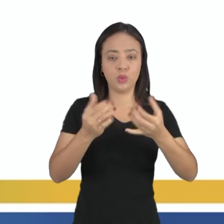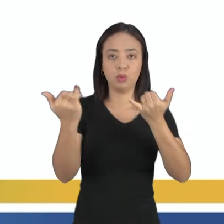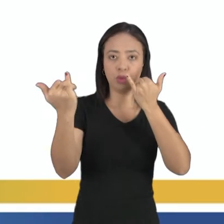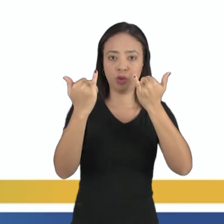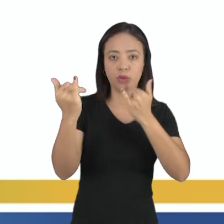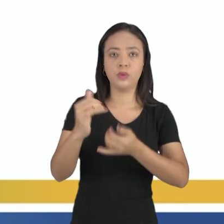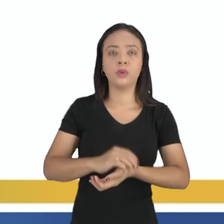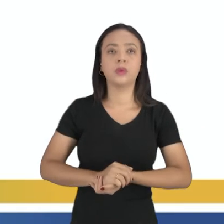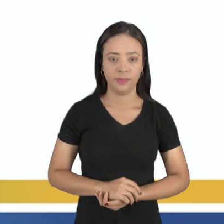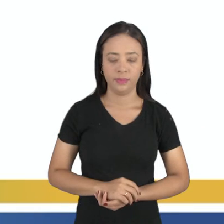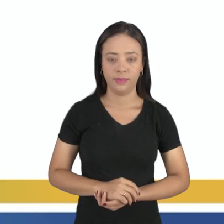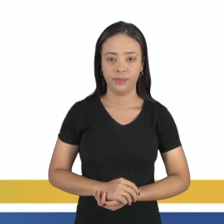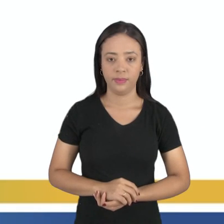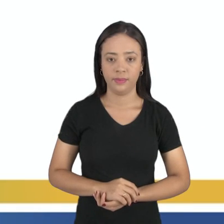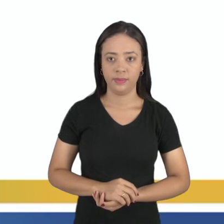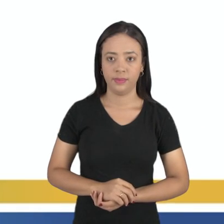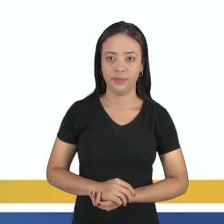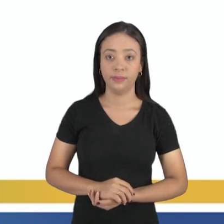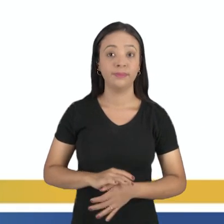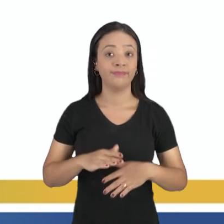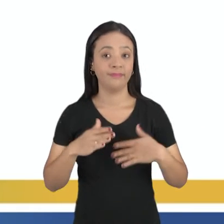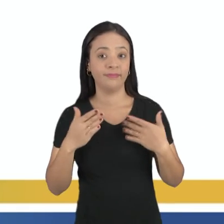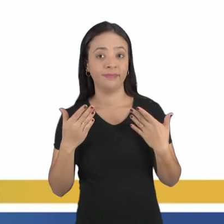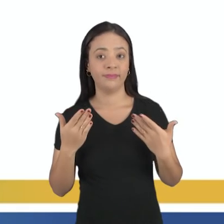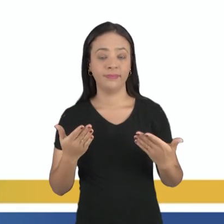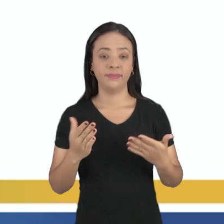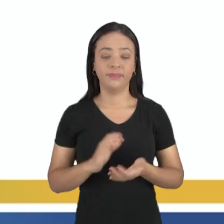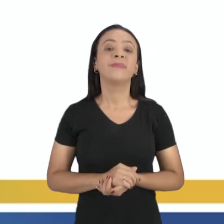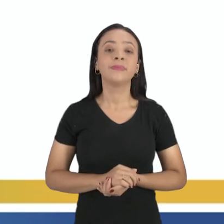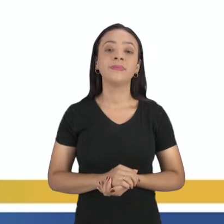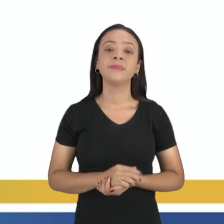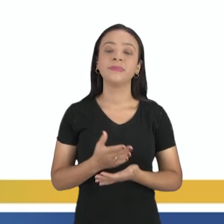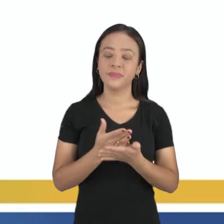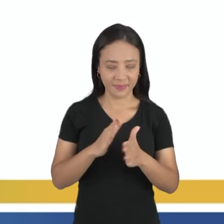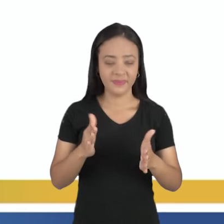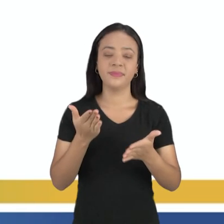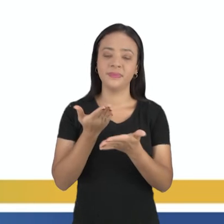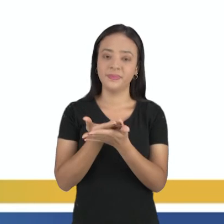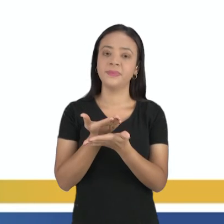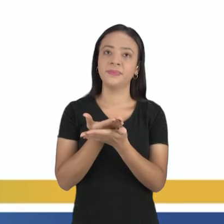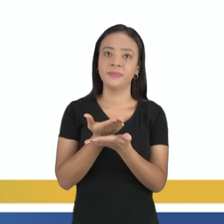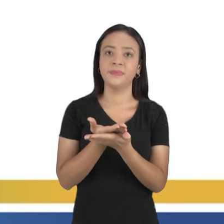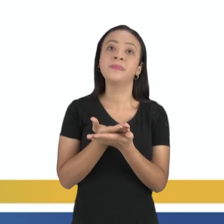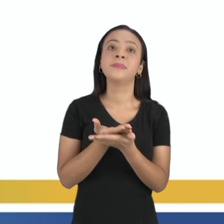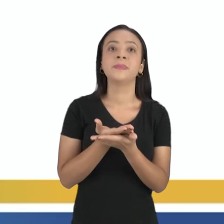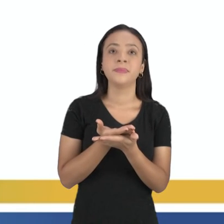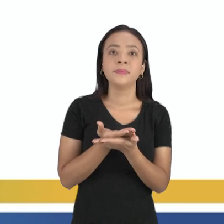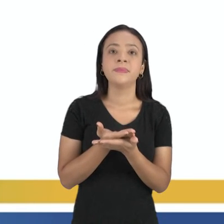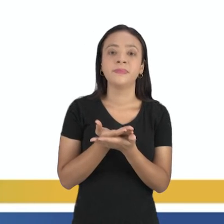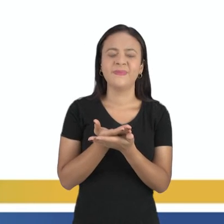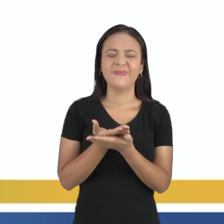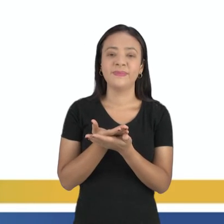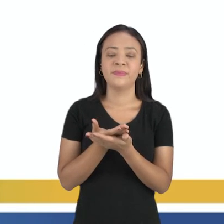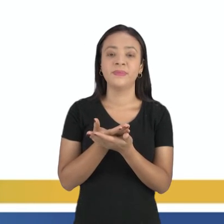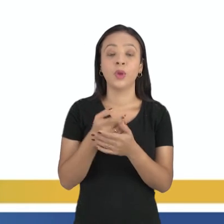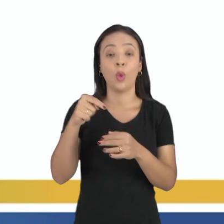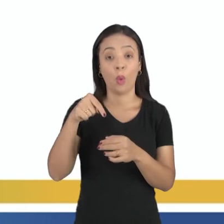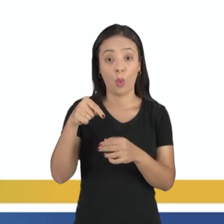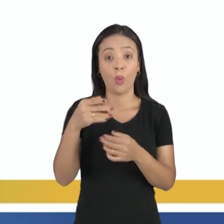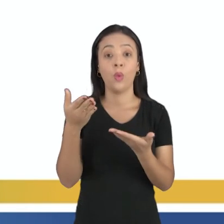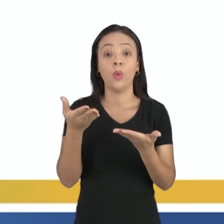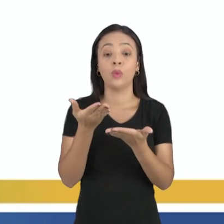valores observados. Muito bem. Então, por hoje, né, nós vamos encerrando por aqui. Em nossa aula,